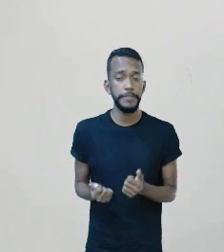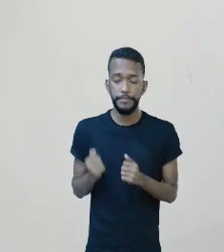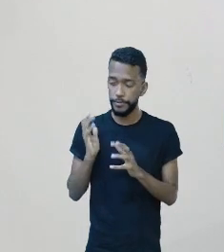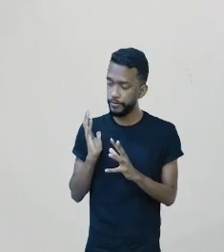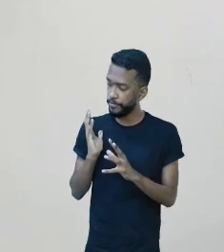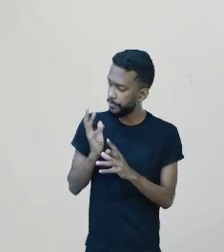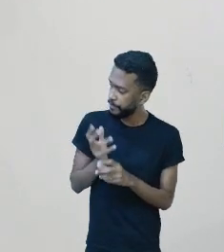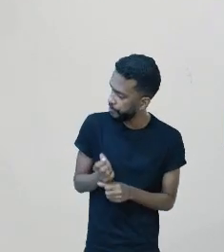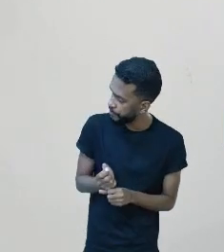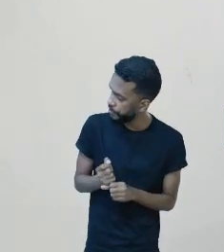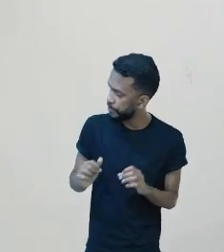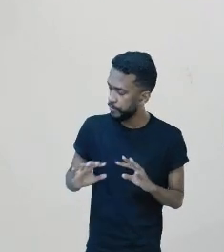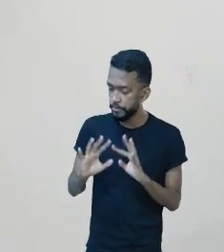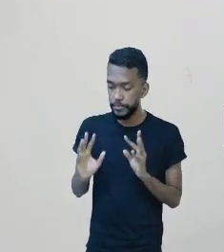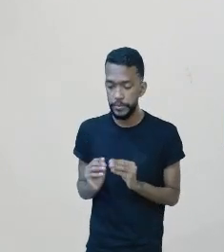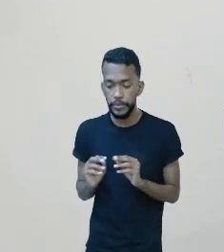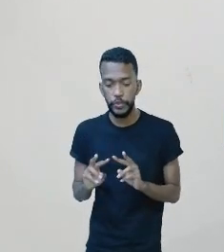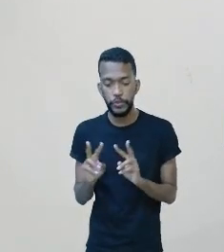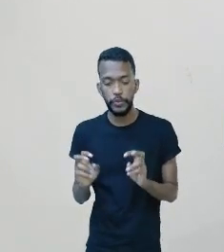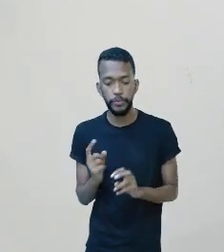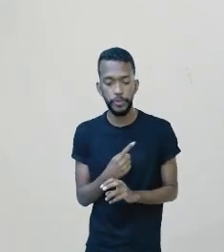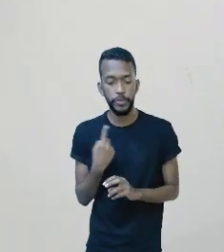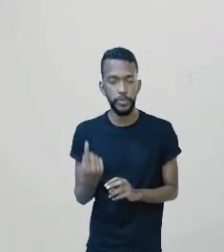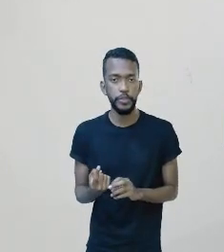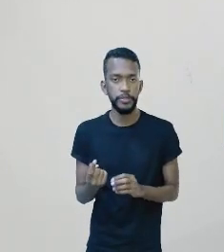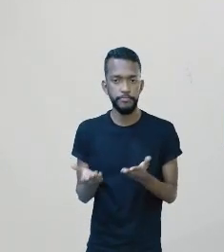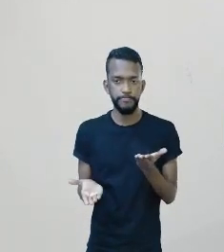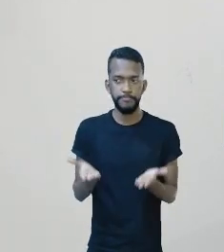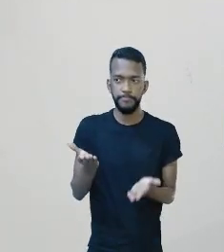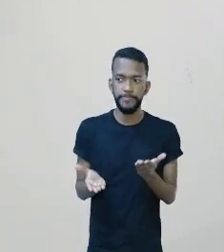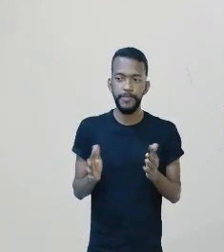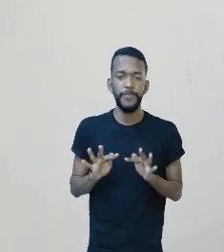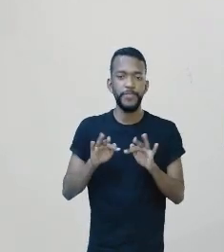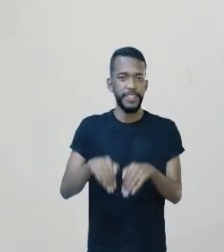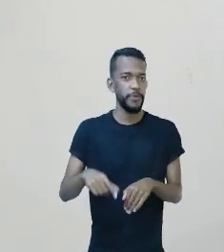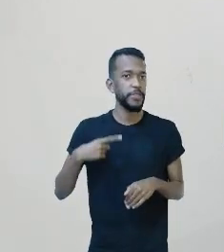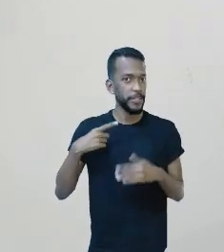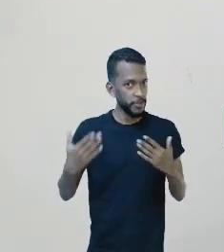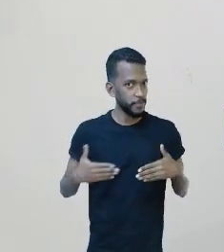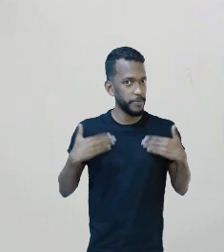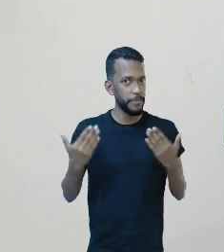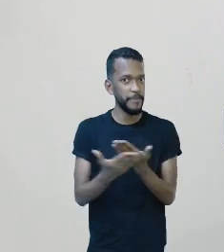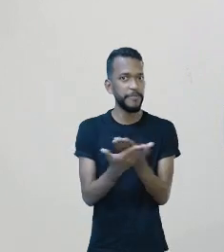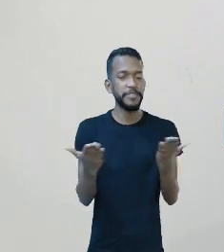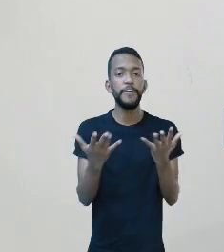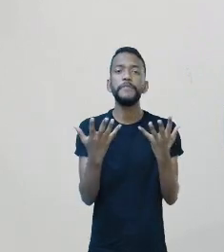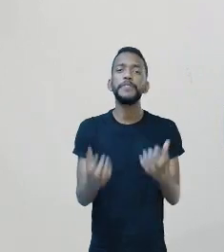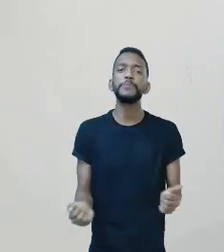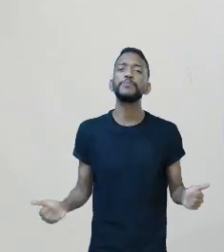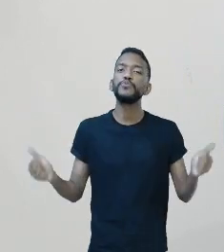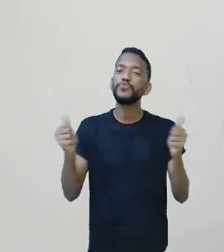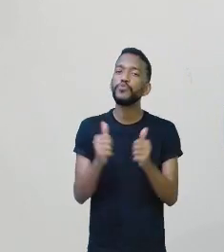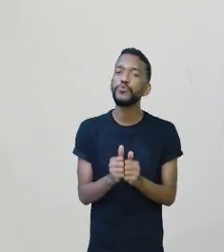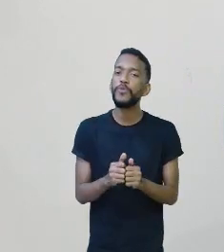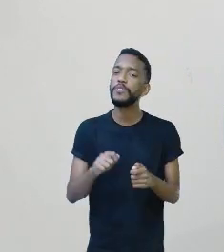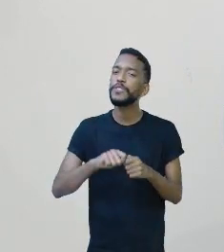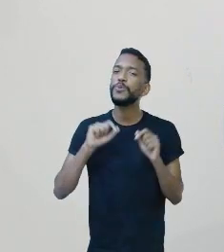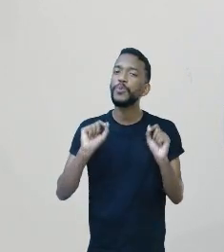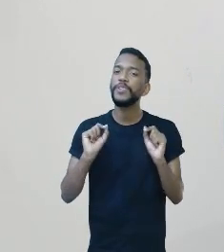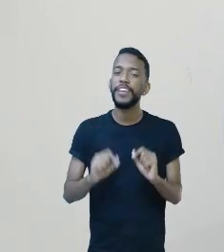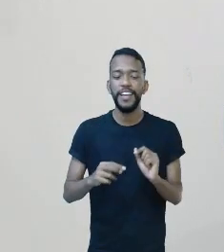outras grandezas e, por fim, eu tenho uma surpresa para você. Nós vamos juntos fazer